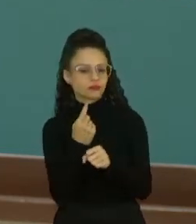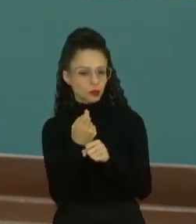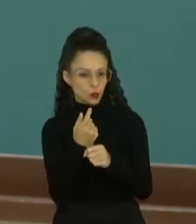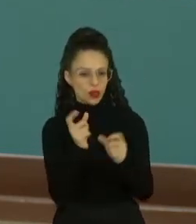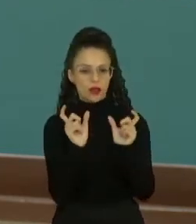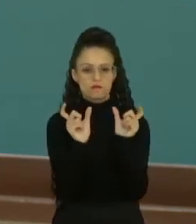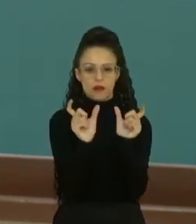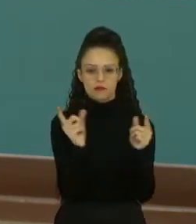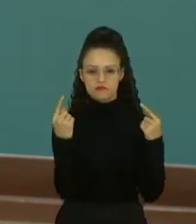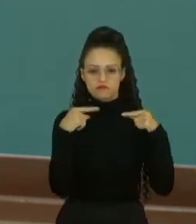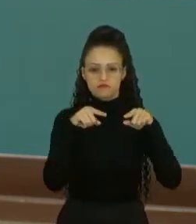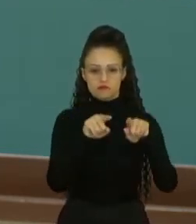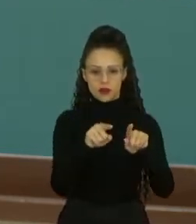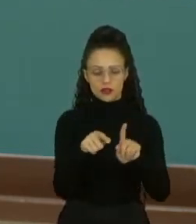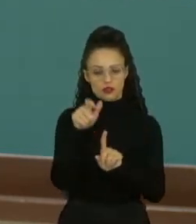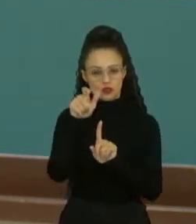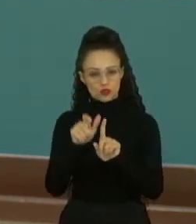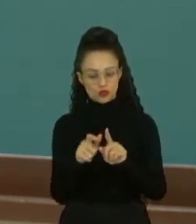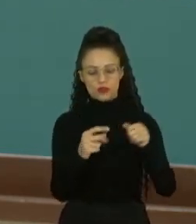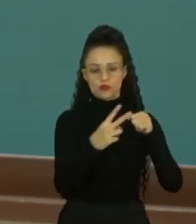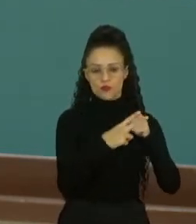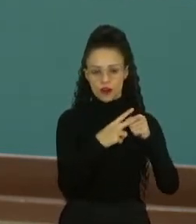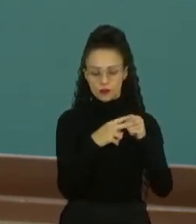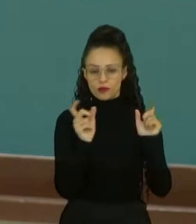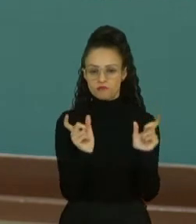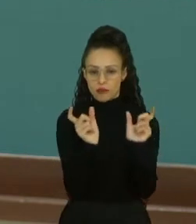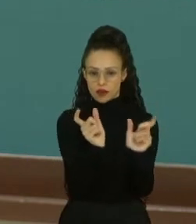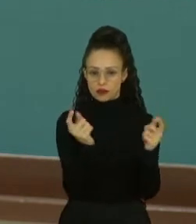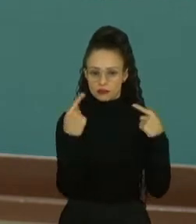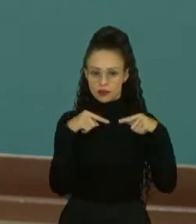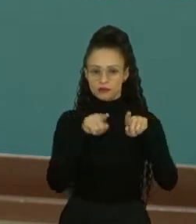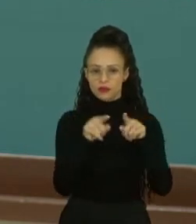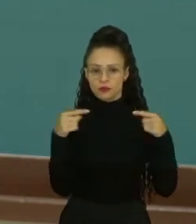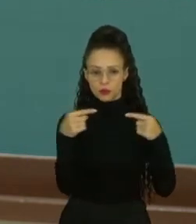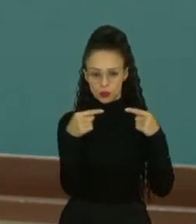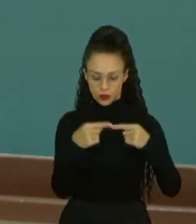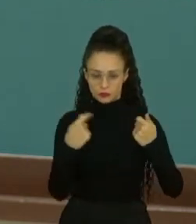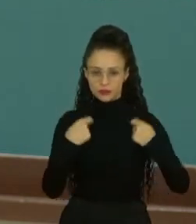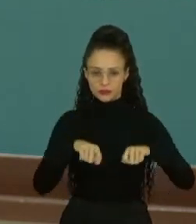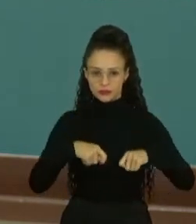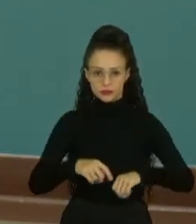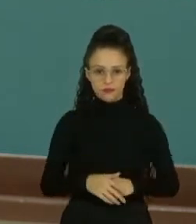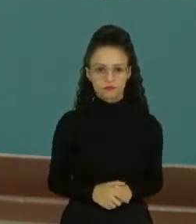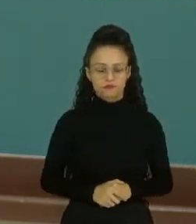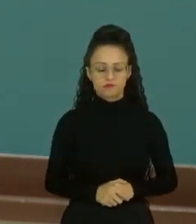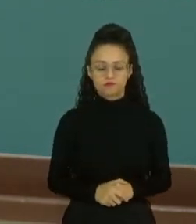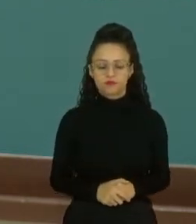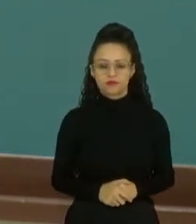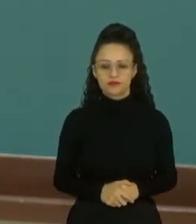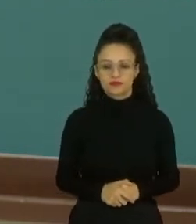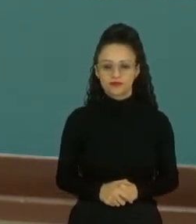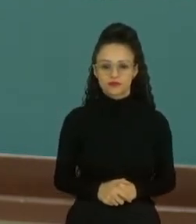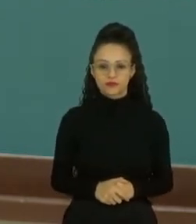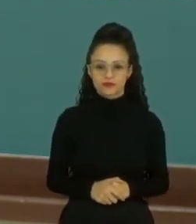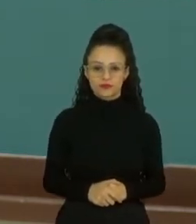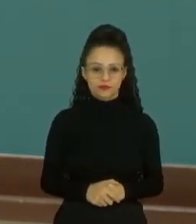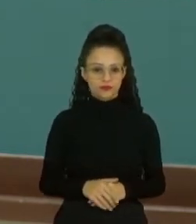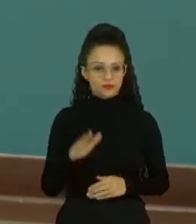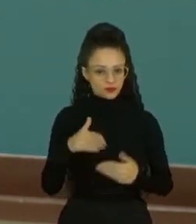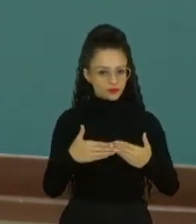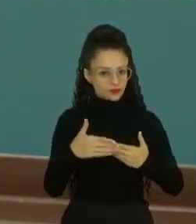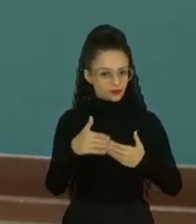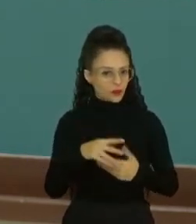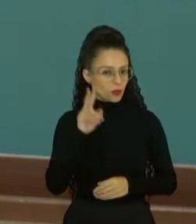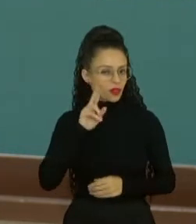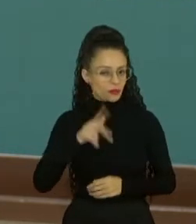singular. Tá bom? Então, sujeito e verbo precisam concordar entre si. Beleza? Daqui a pouquinho nós vamos